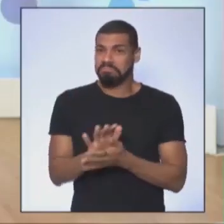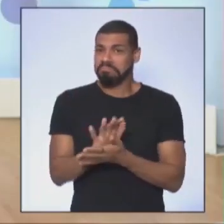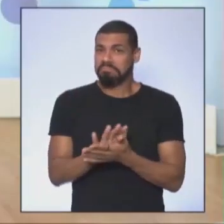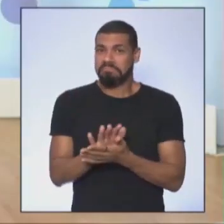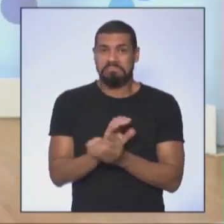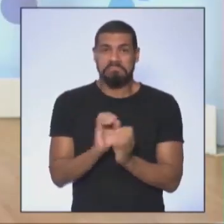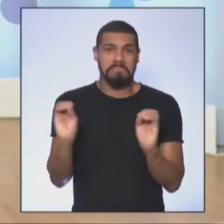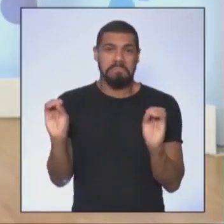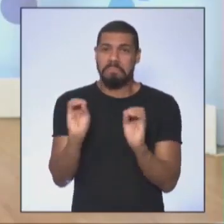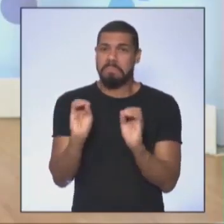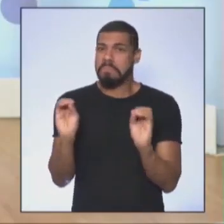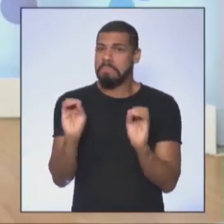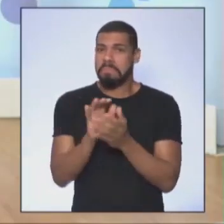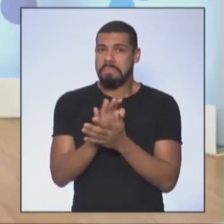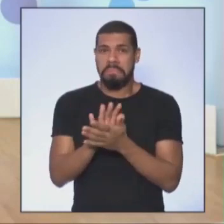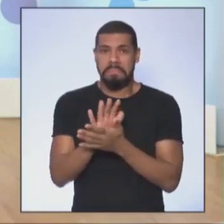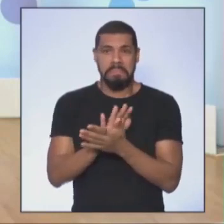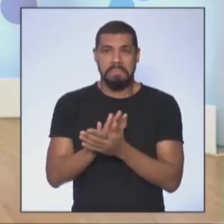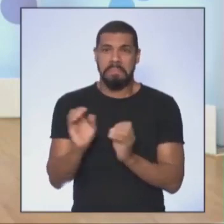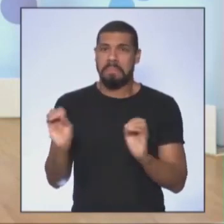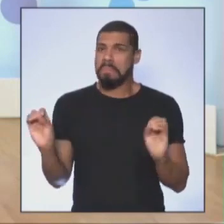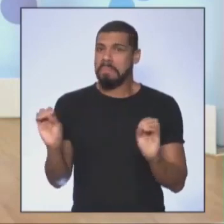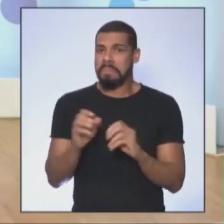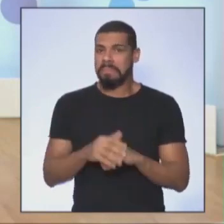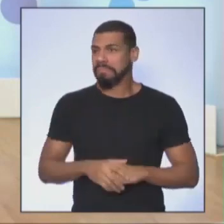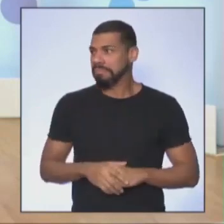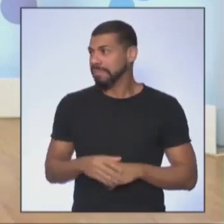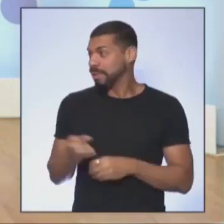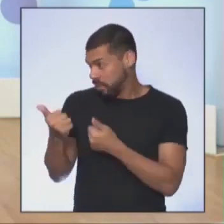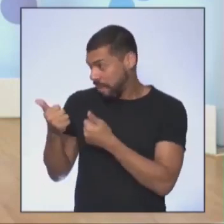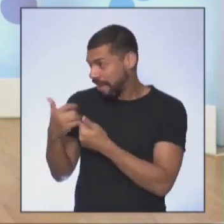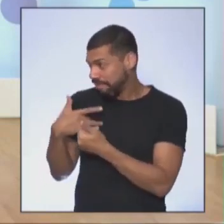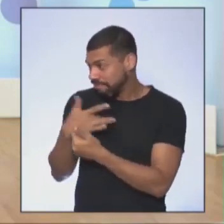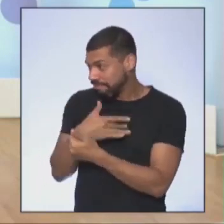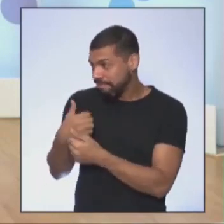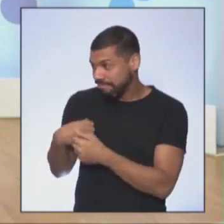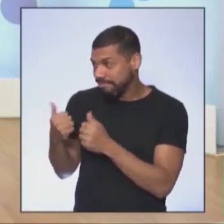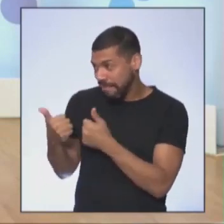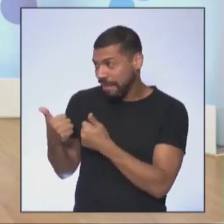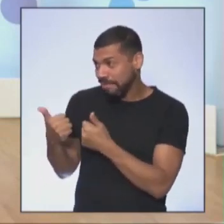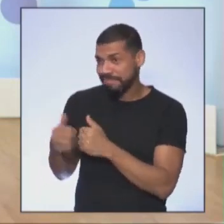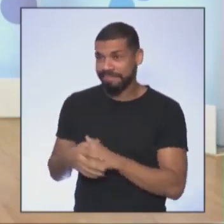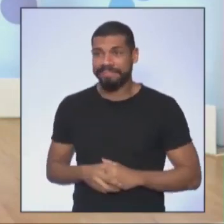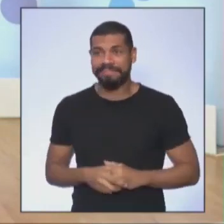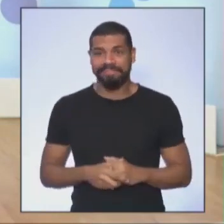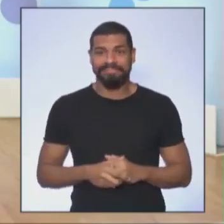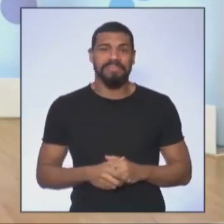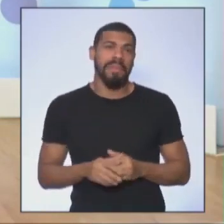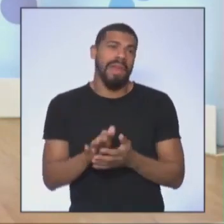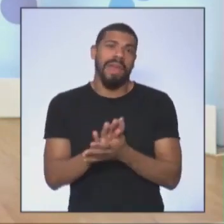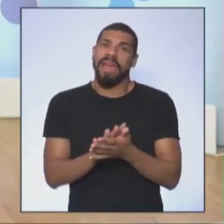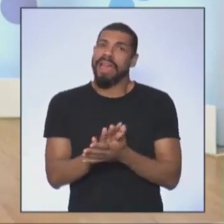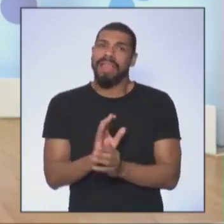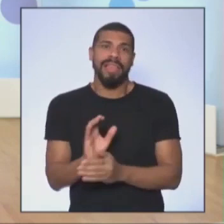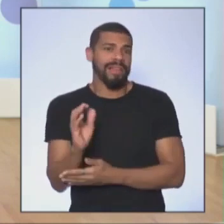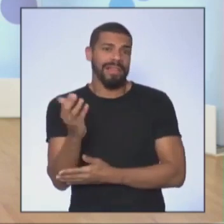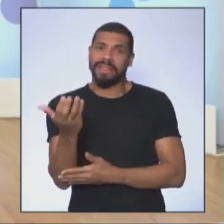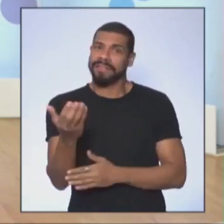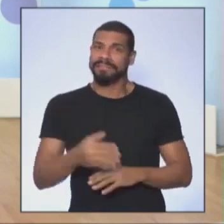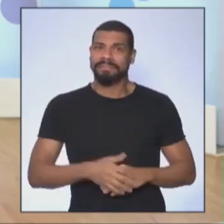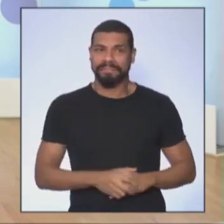Não aconteceu nada. Quer uma água? Tá tudo bem? Não, obrigado. Então tá. Tiago, não aconteceu nada. Não aconteceu